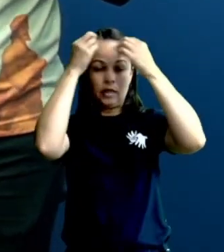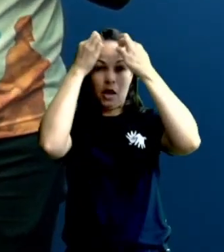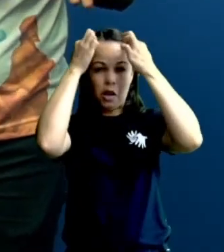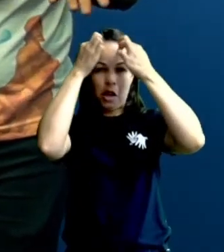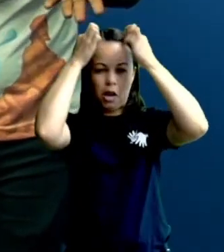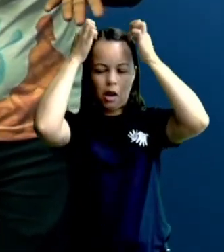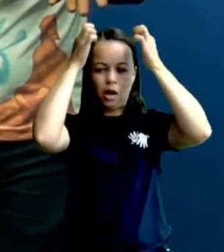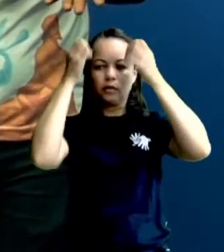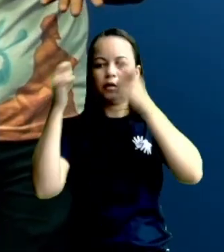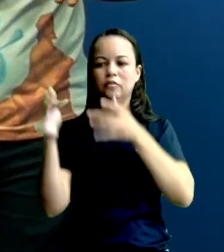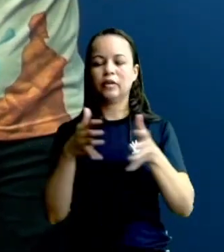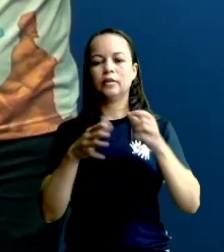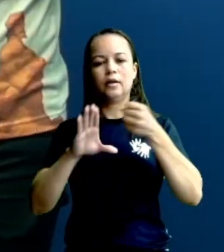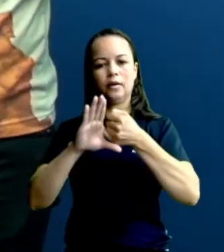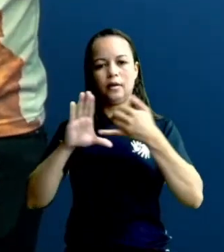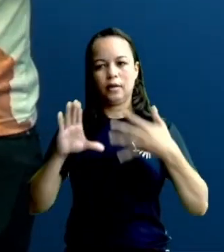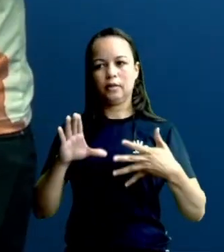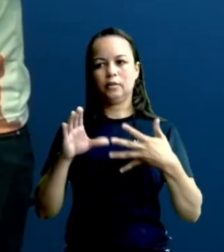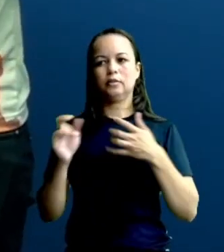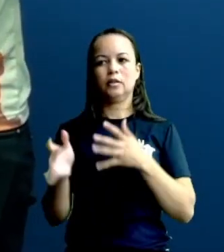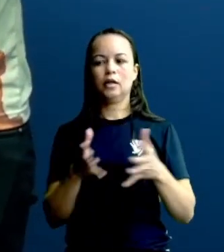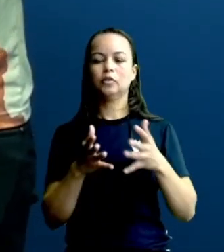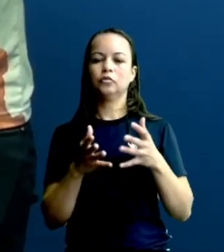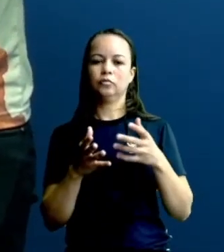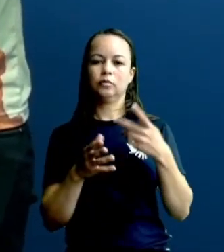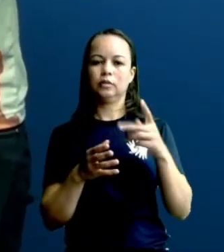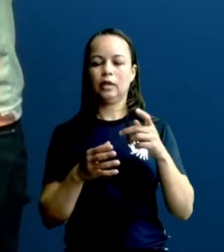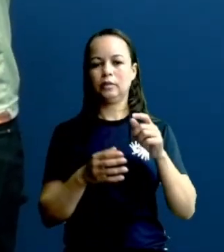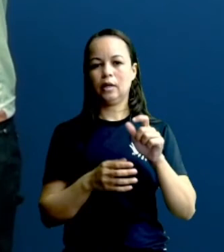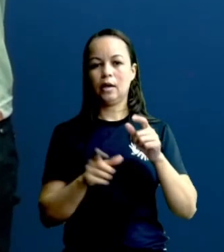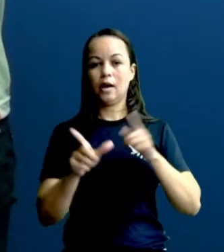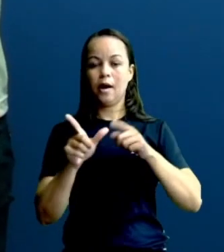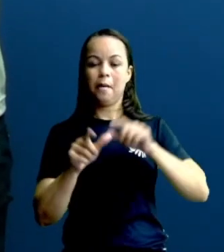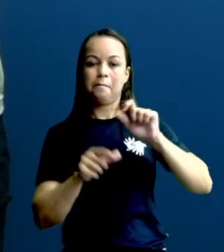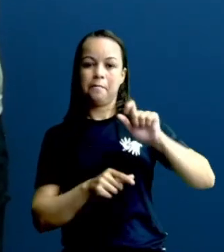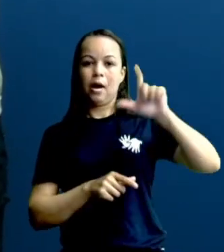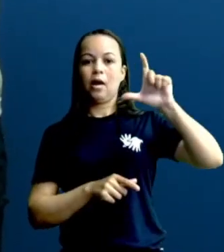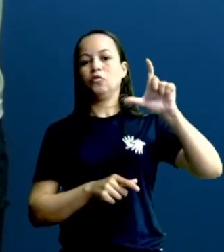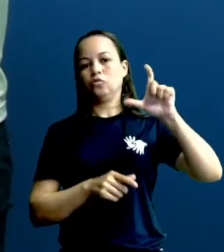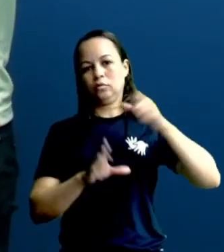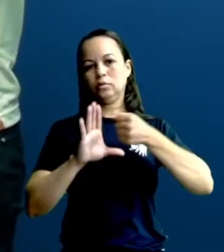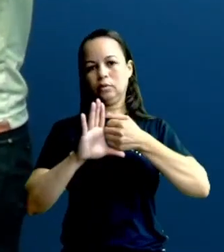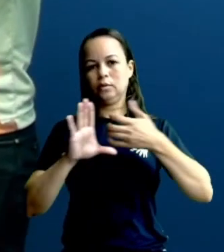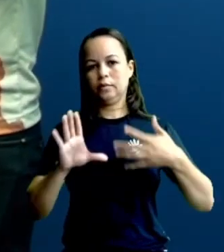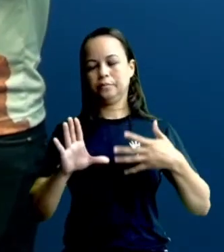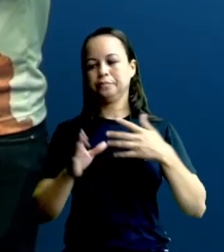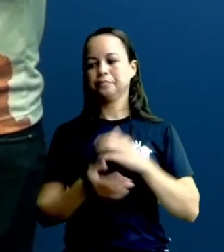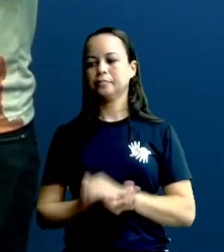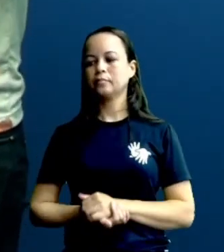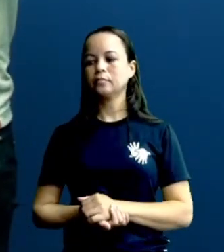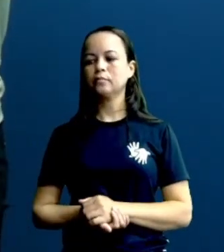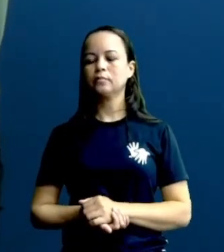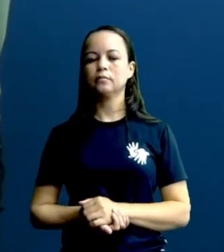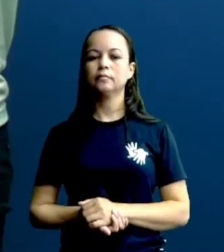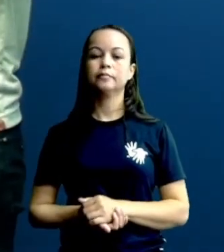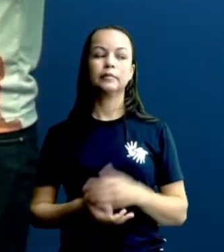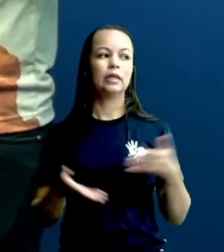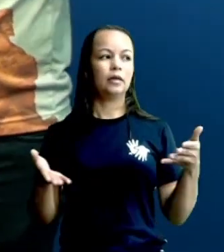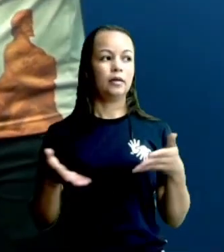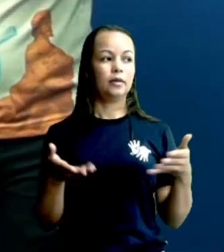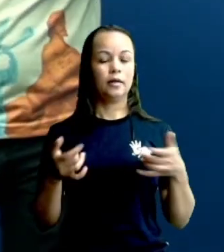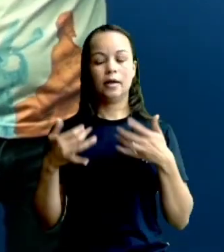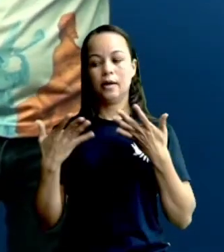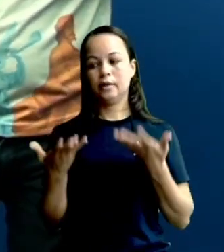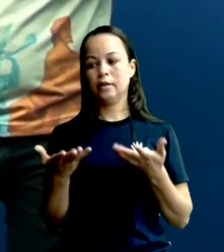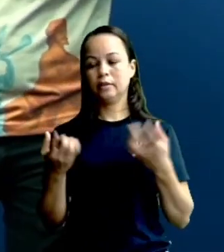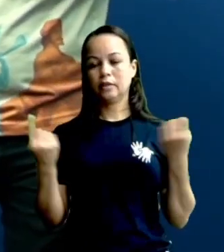que vai dar aquela característica, ou um gene dominante da letra maiúscula que vai dar aquela outra característica. E aí, eu quero